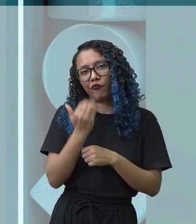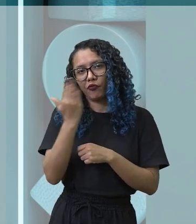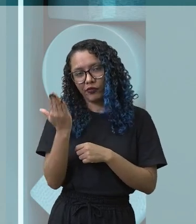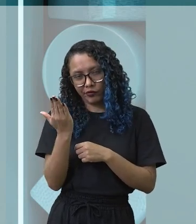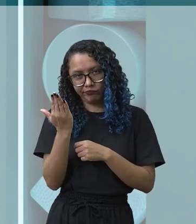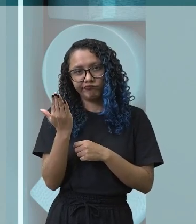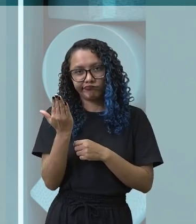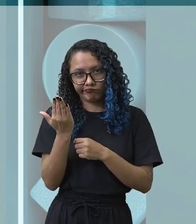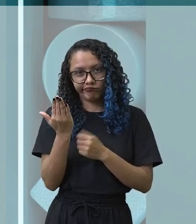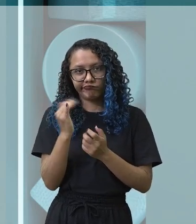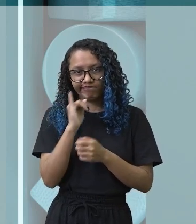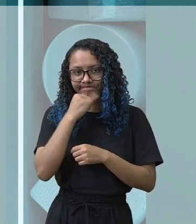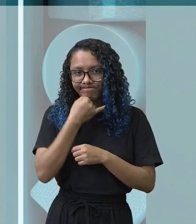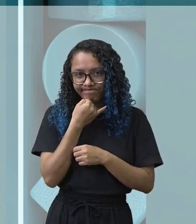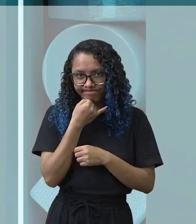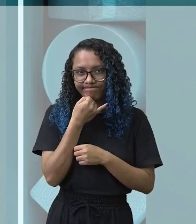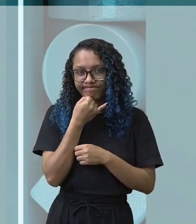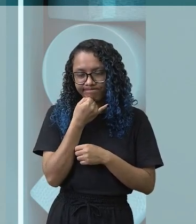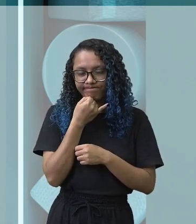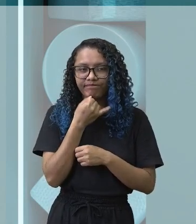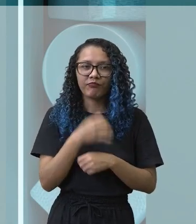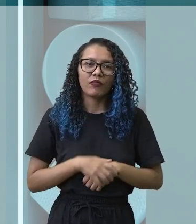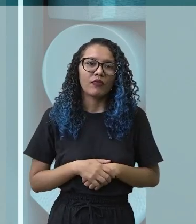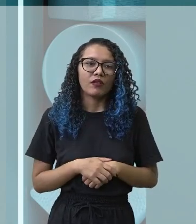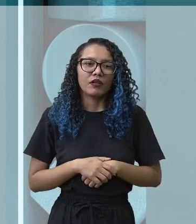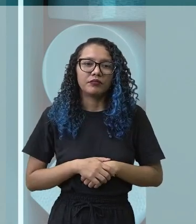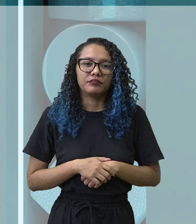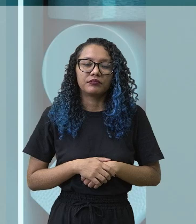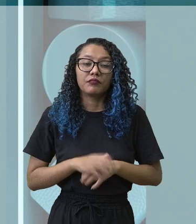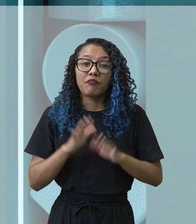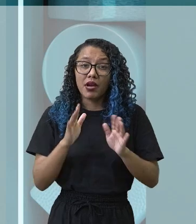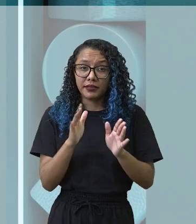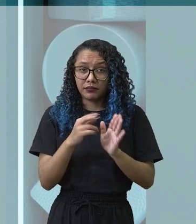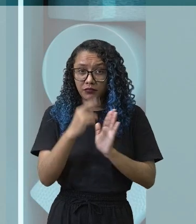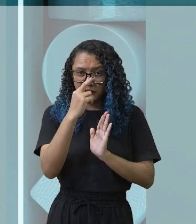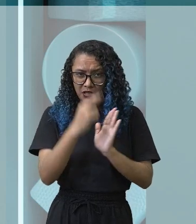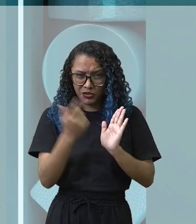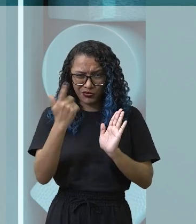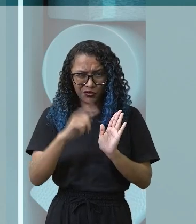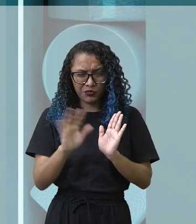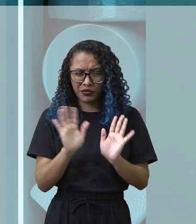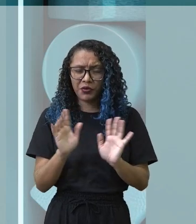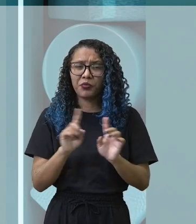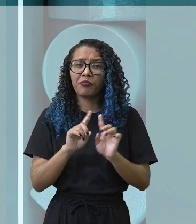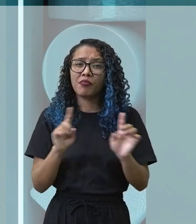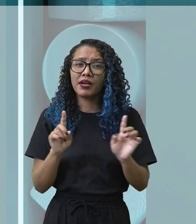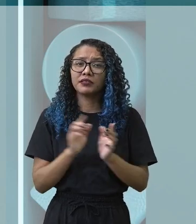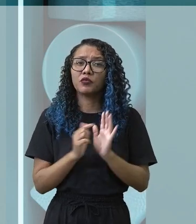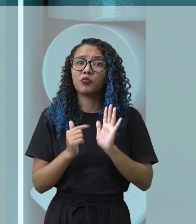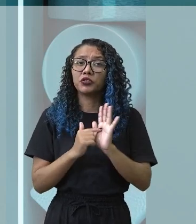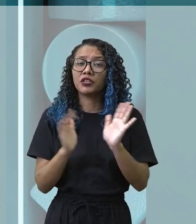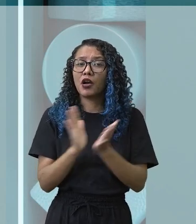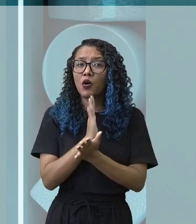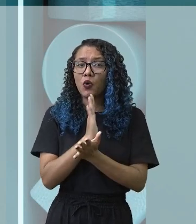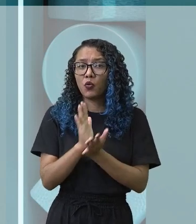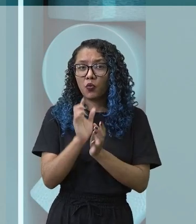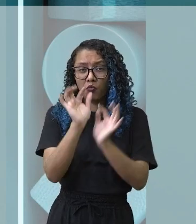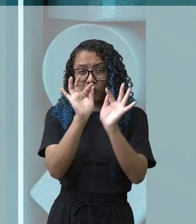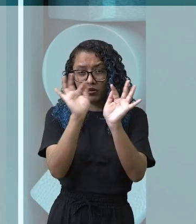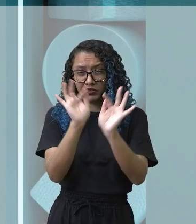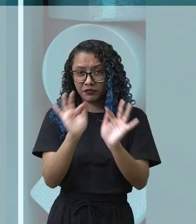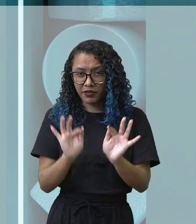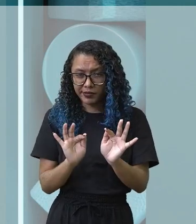é cruel vamos voltar agora é rapidinho eu não vou ler novamente de forma alguma eu gostaria só apenas de apresentar de